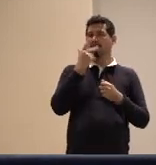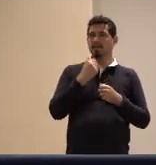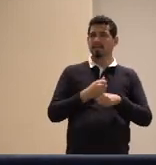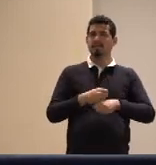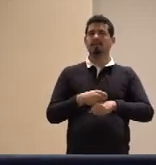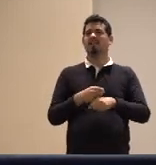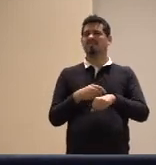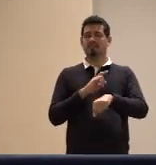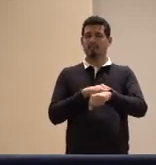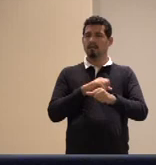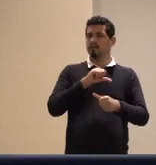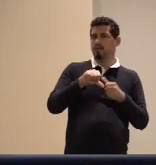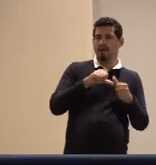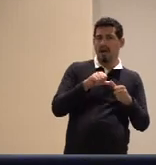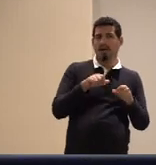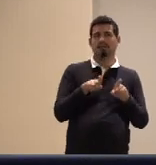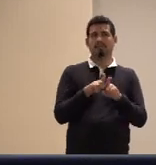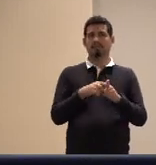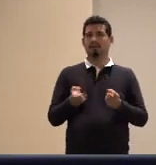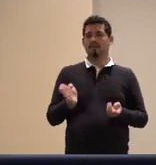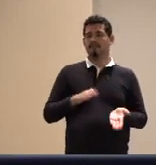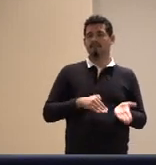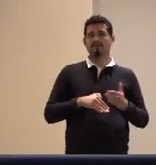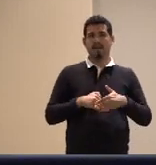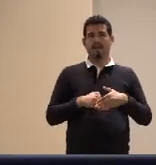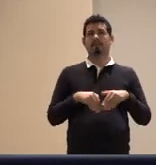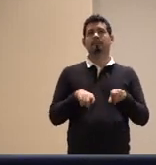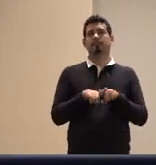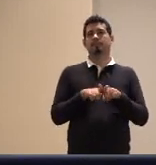né, o refeitório, o depósito de comidas.